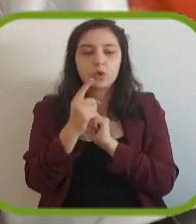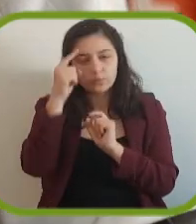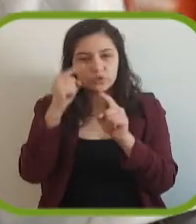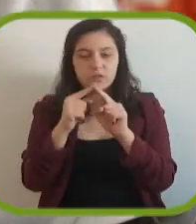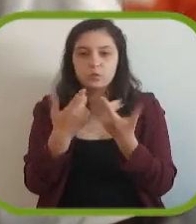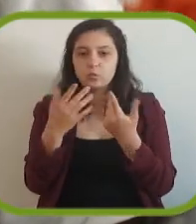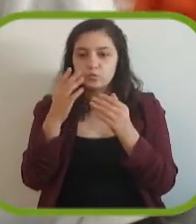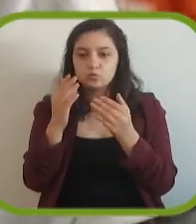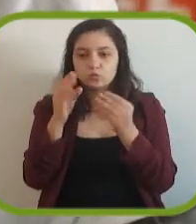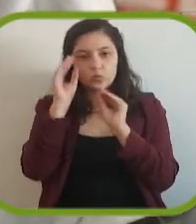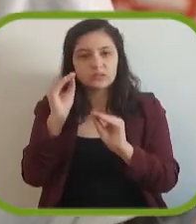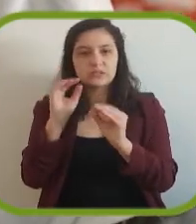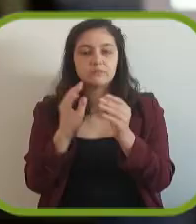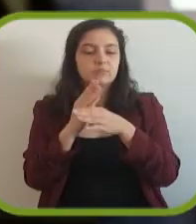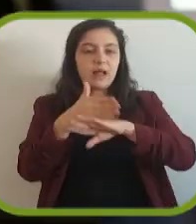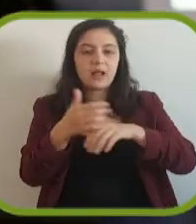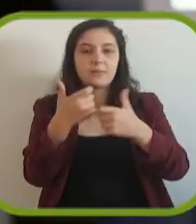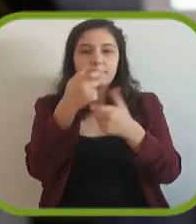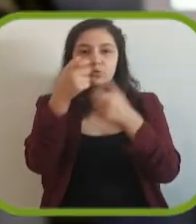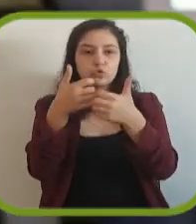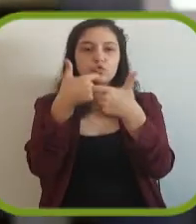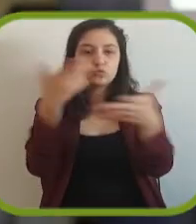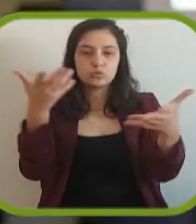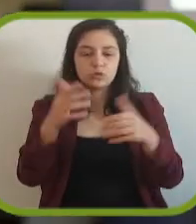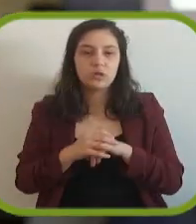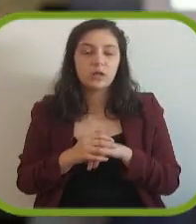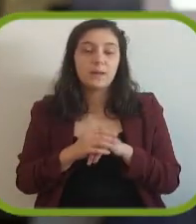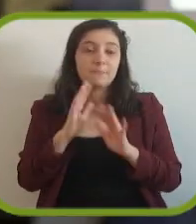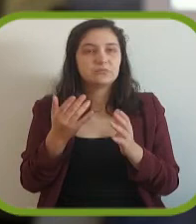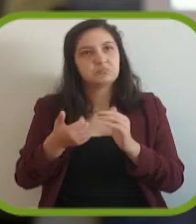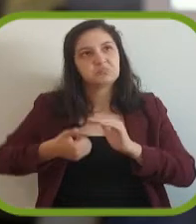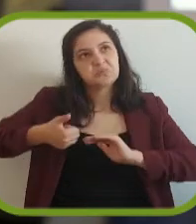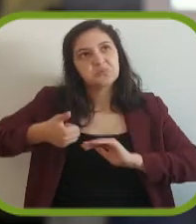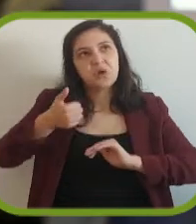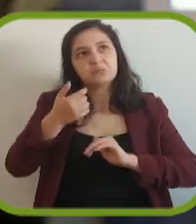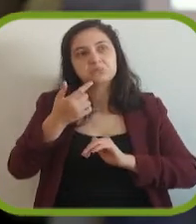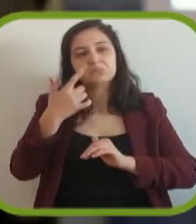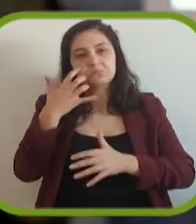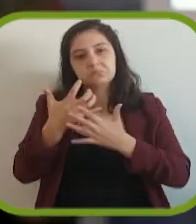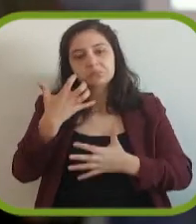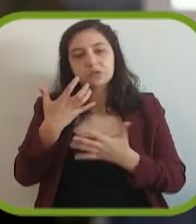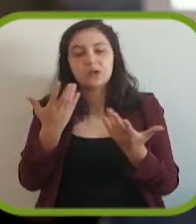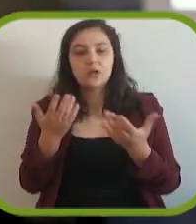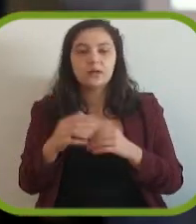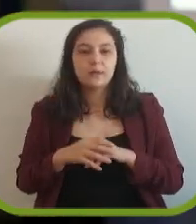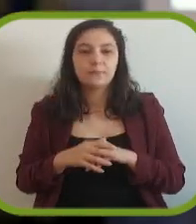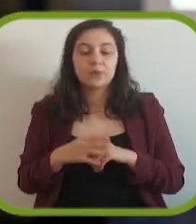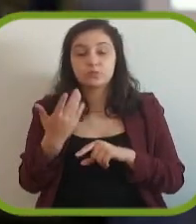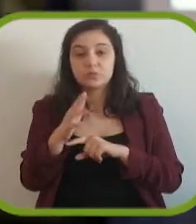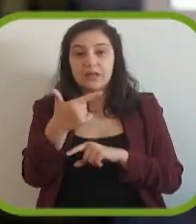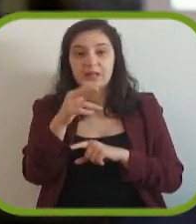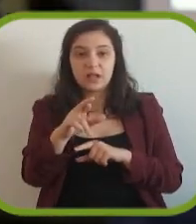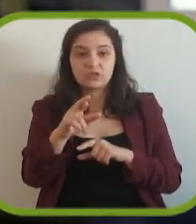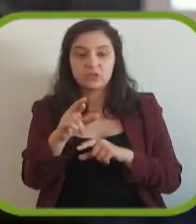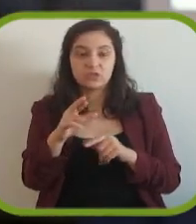verdade, para que o ensino seja acessível a todos? Como eu disse, as coisas estão a melhorar significativamente. Por exemplo, a taxa de